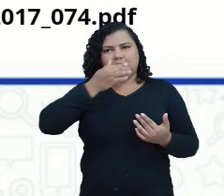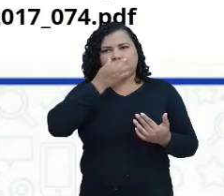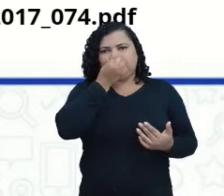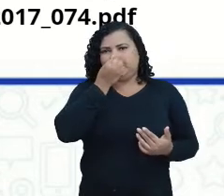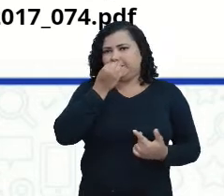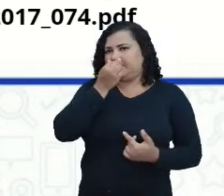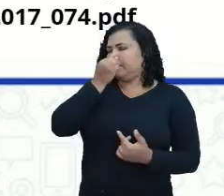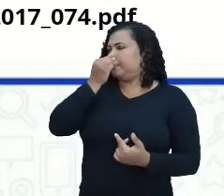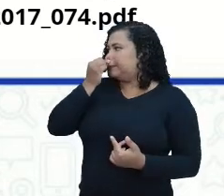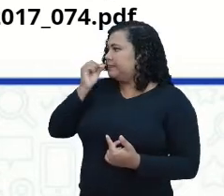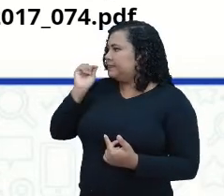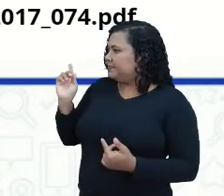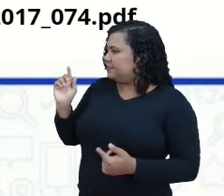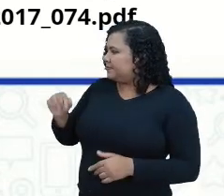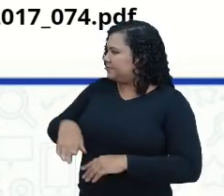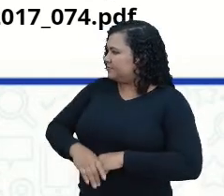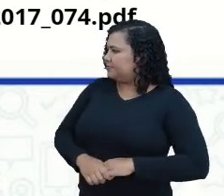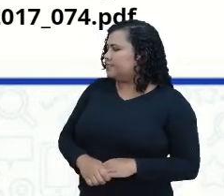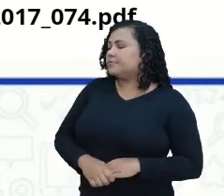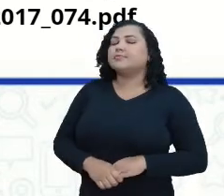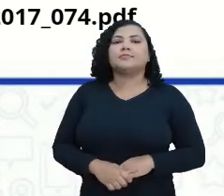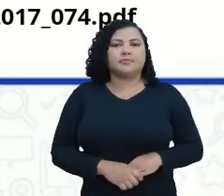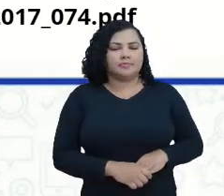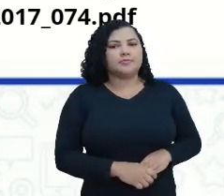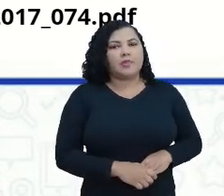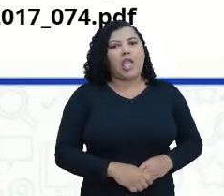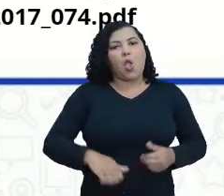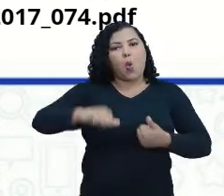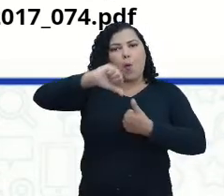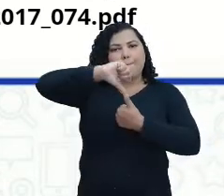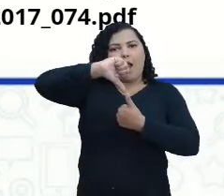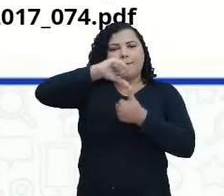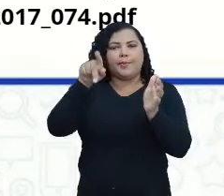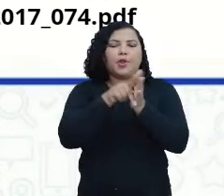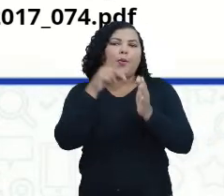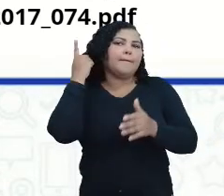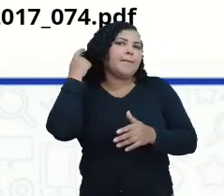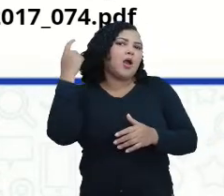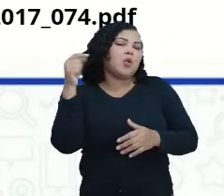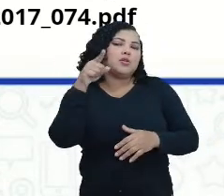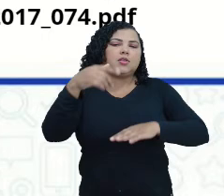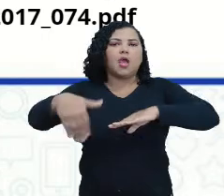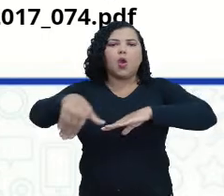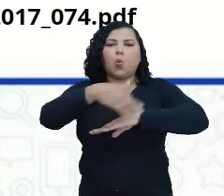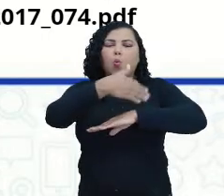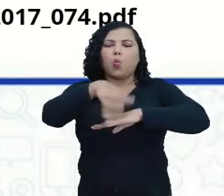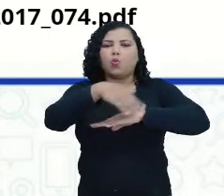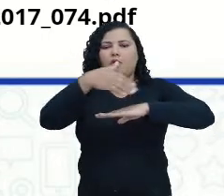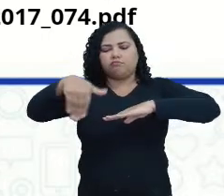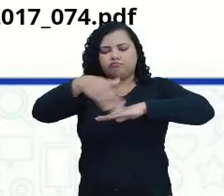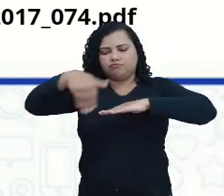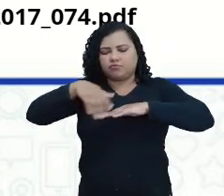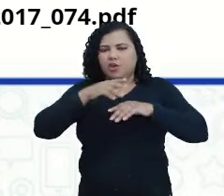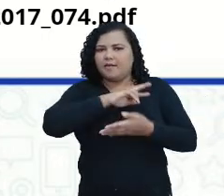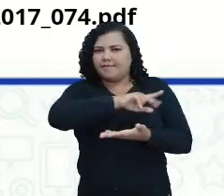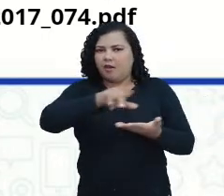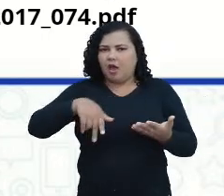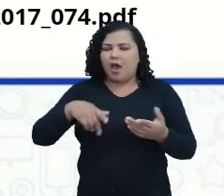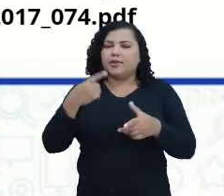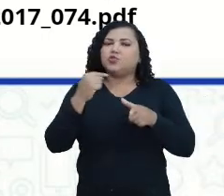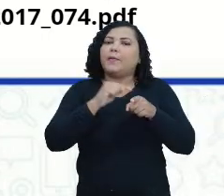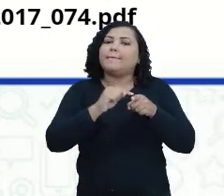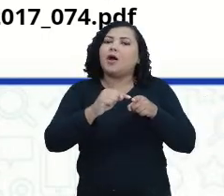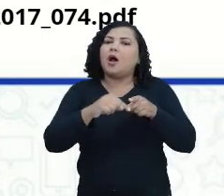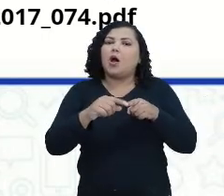outra representação gráfica, né, de um mapa acústico, de um bairro, aí é um quarteirão, e as cores representam a quantidade